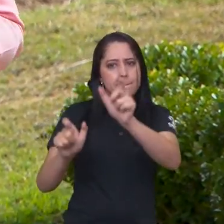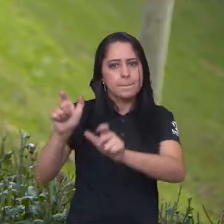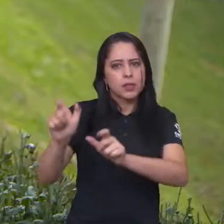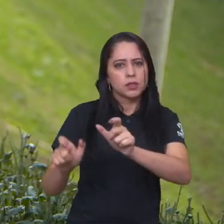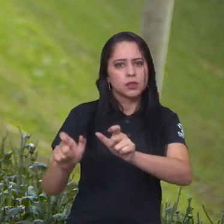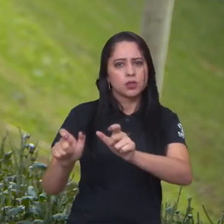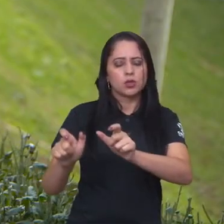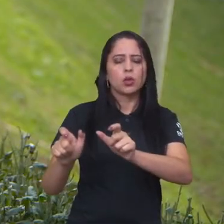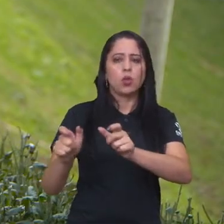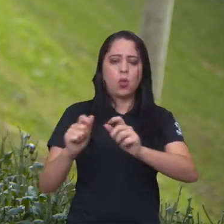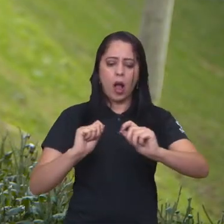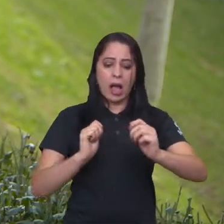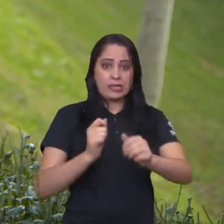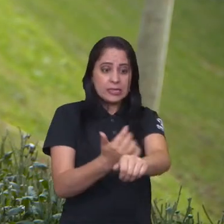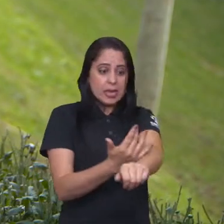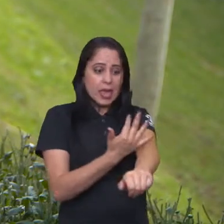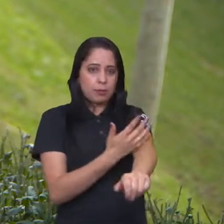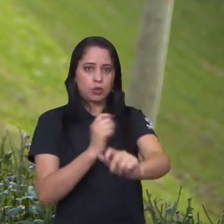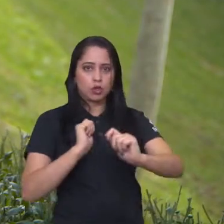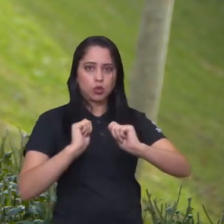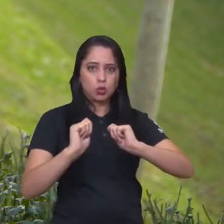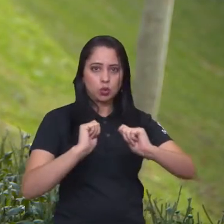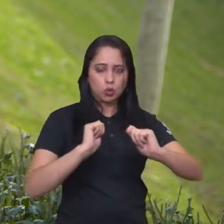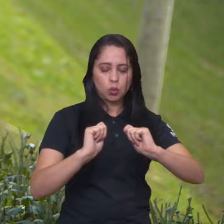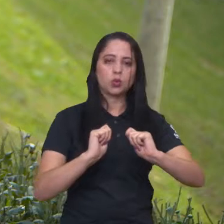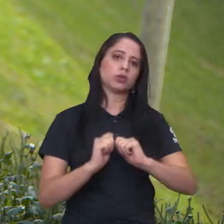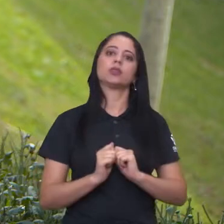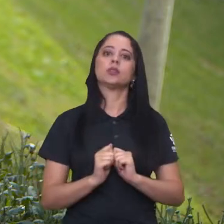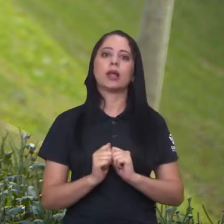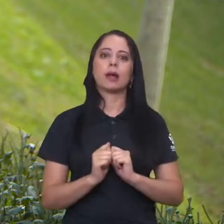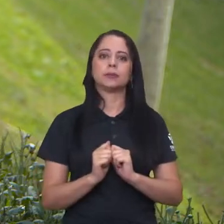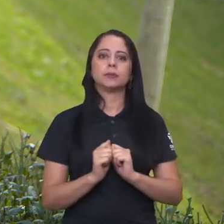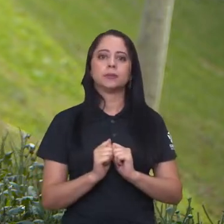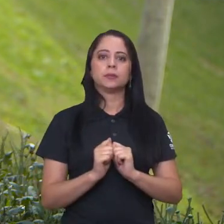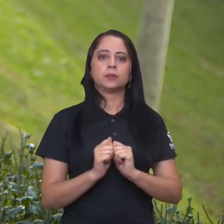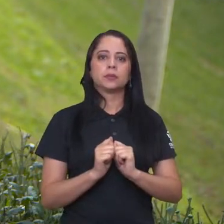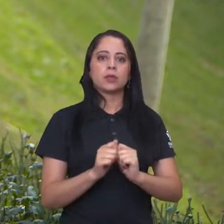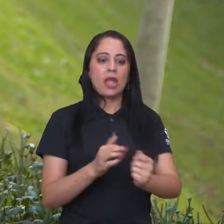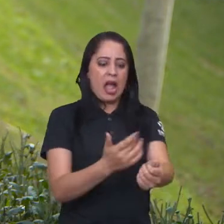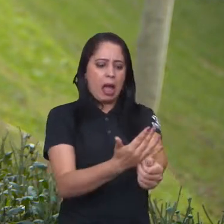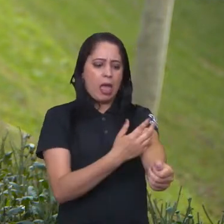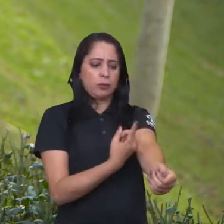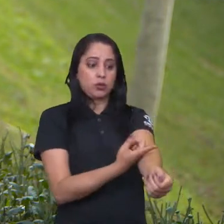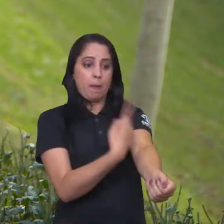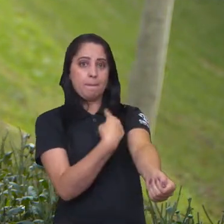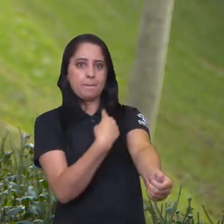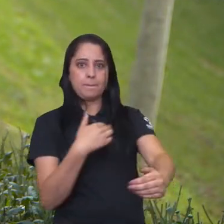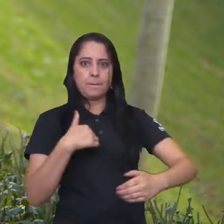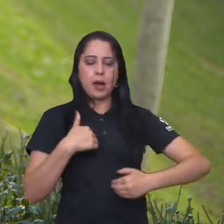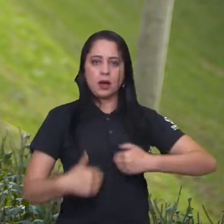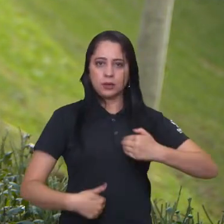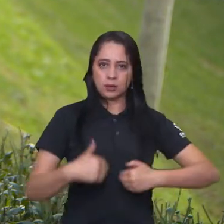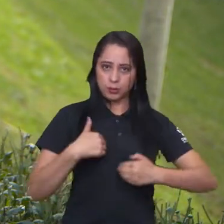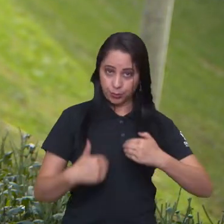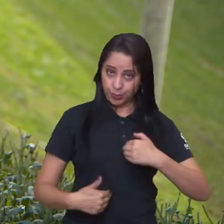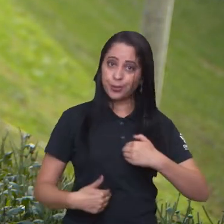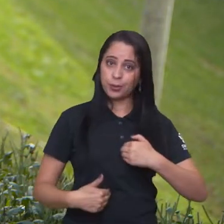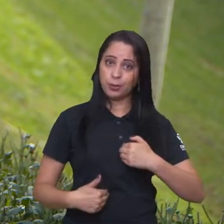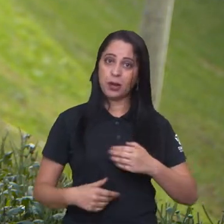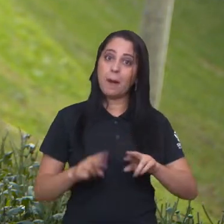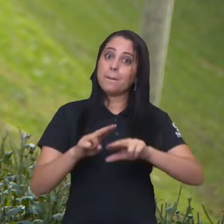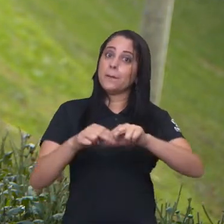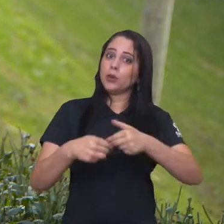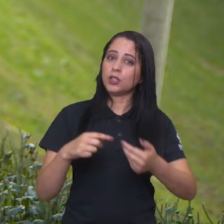emoções. Entender que somos movidos principalmente pela emoção é o primeiro passo para desenvolver esse tipo